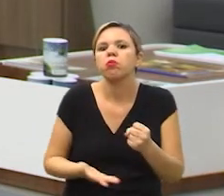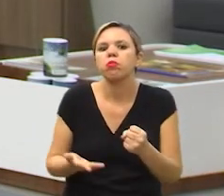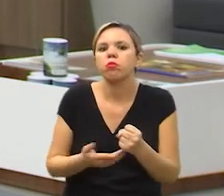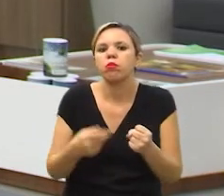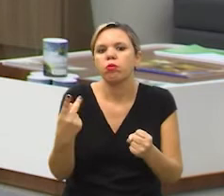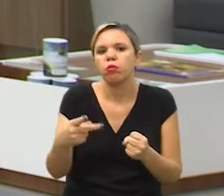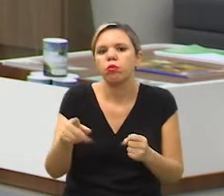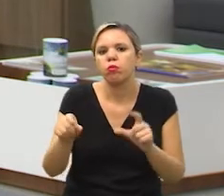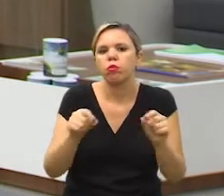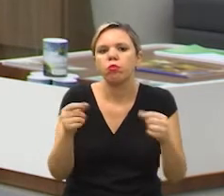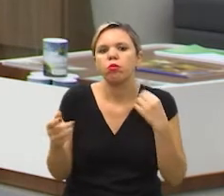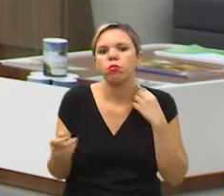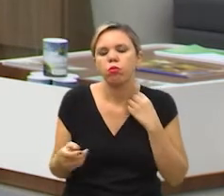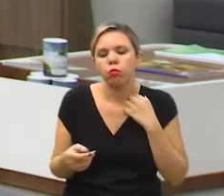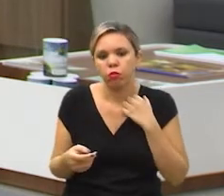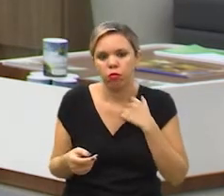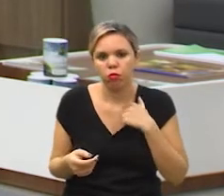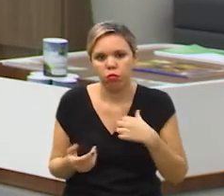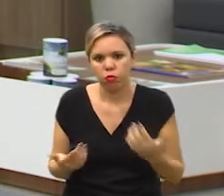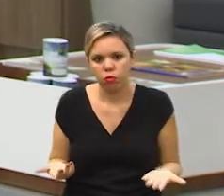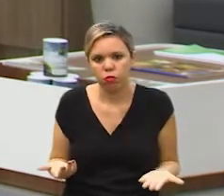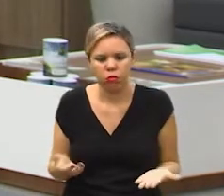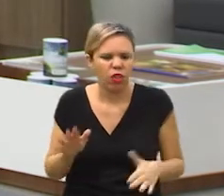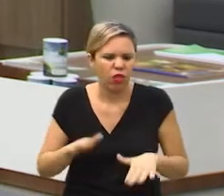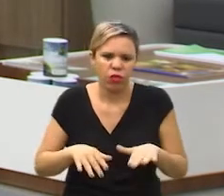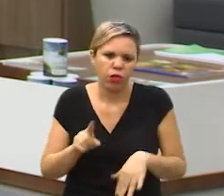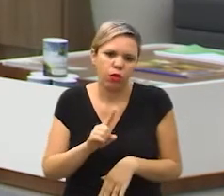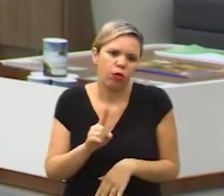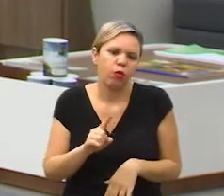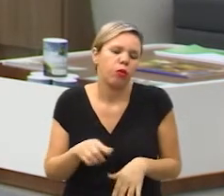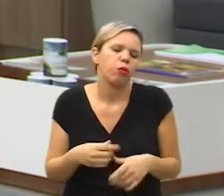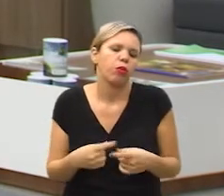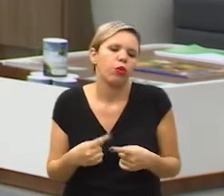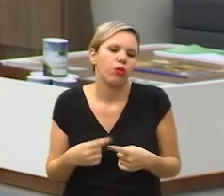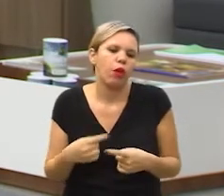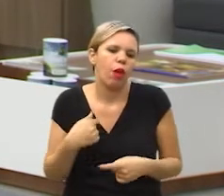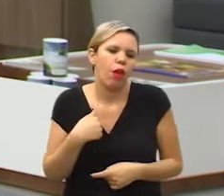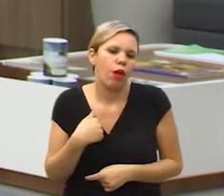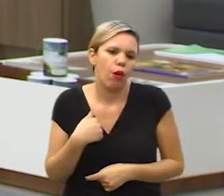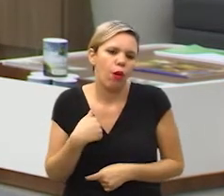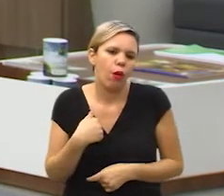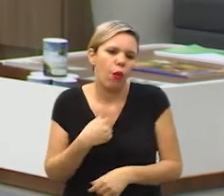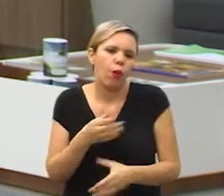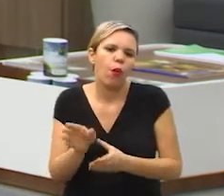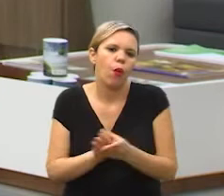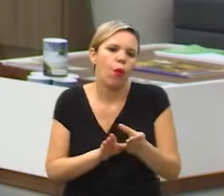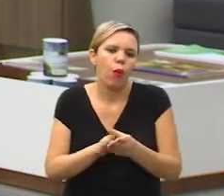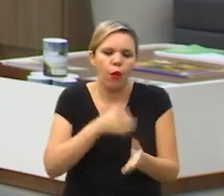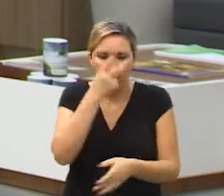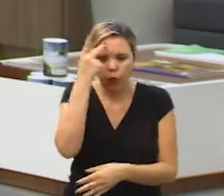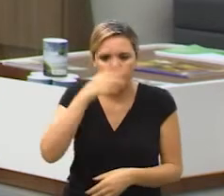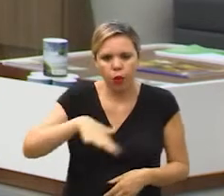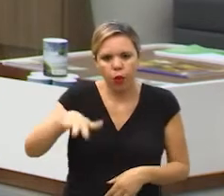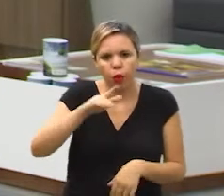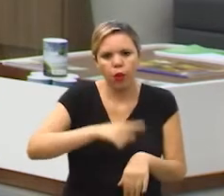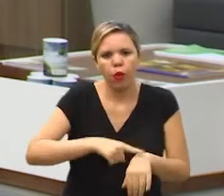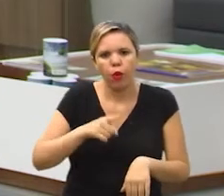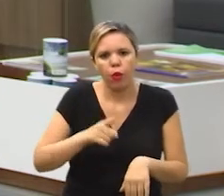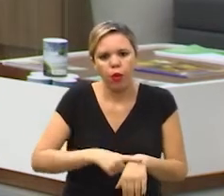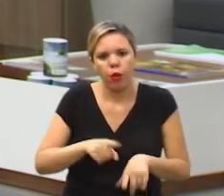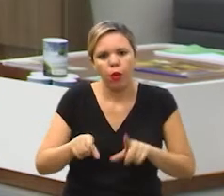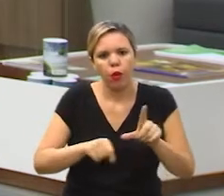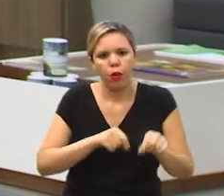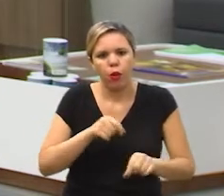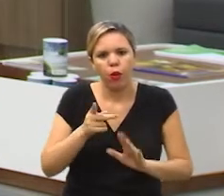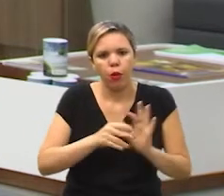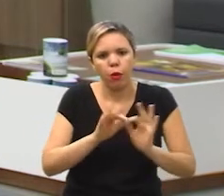baseado na sua preferência? Nem sempre, porque eu aconselho as pessoas, no momento da